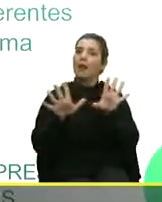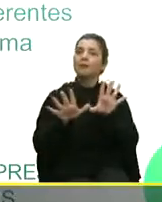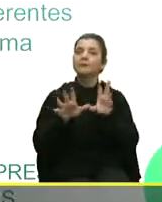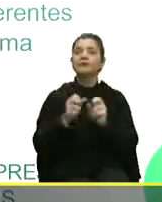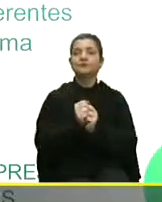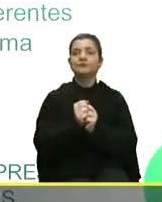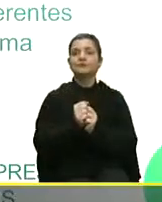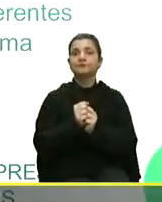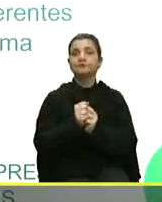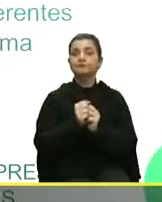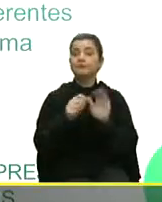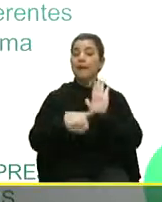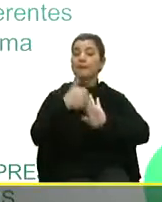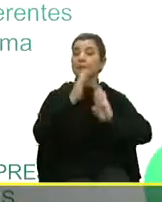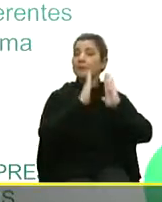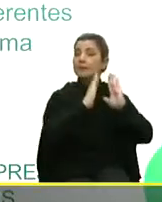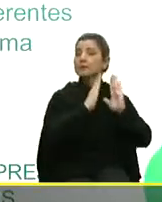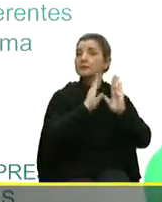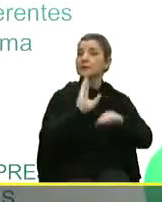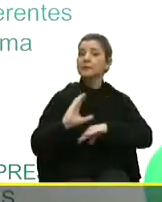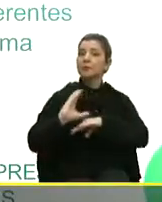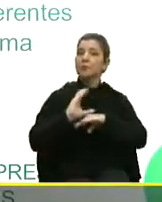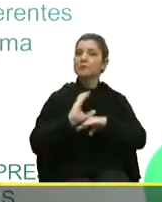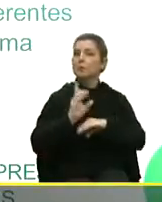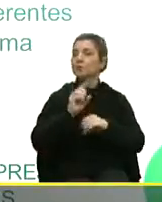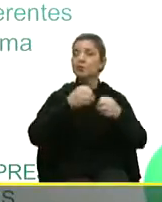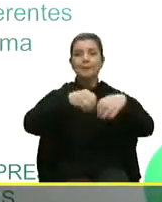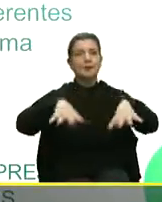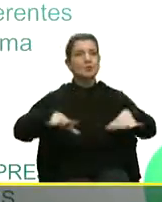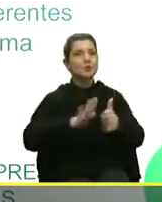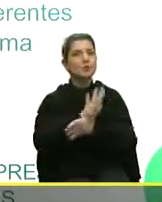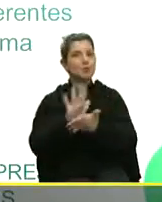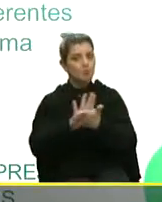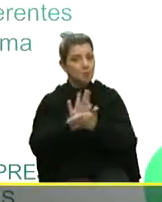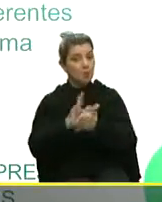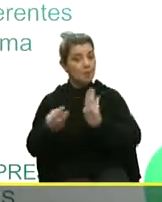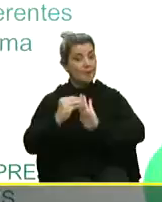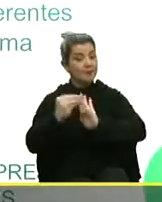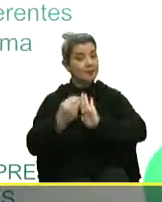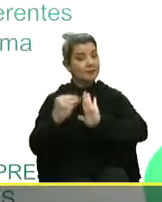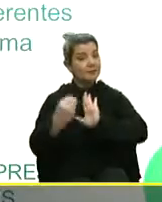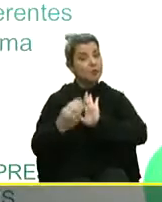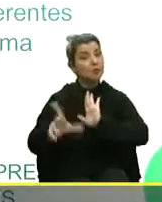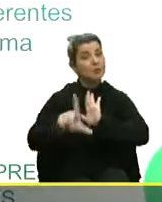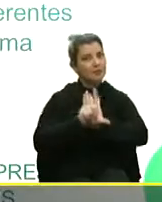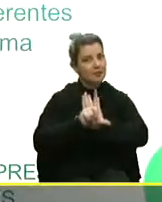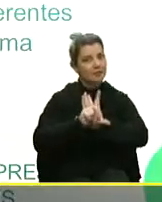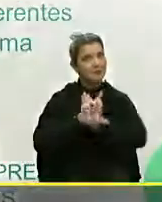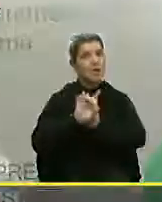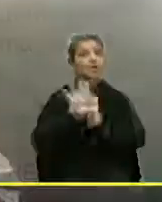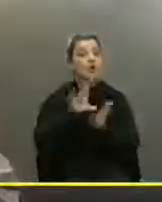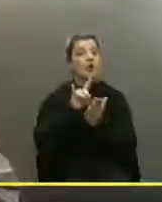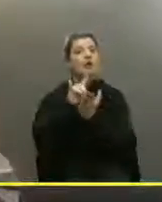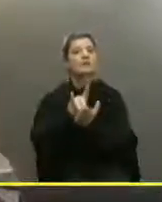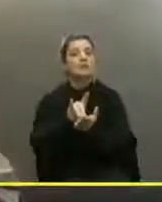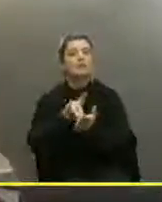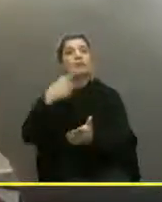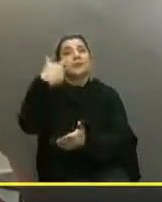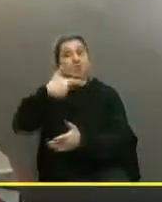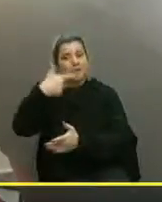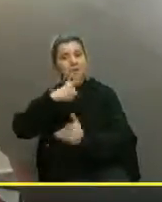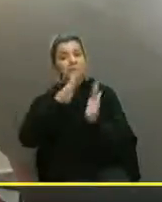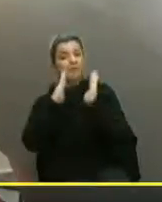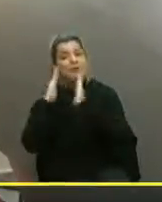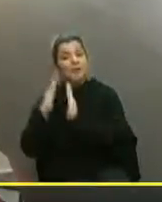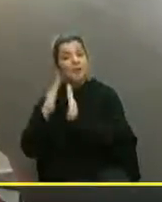né Como Eu mencionei a primeira etapa da comissão ele não traz prejuízo algum para aplicação das leis apenas consolida elas para que numa segunda etapa nós